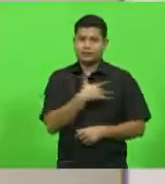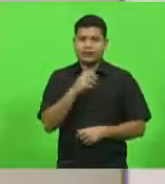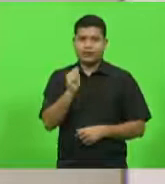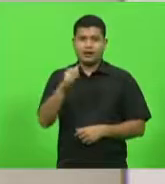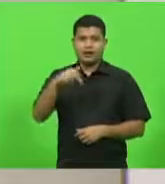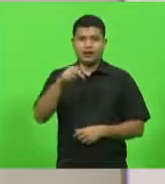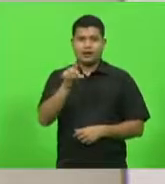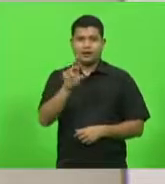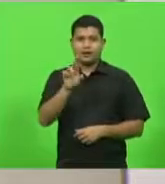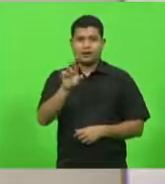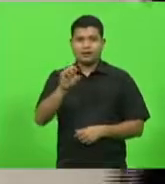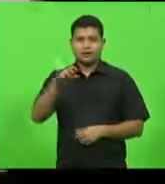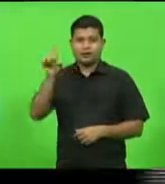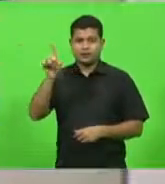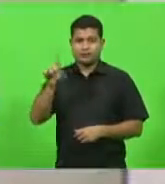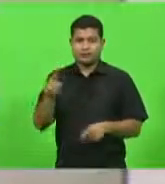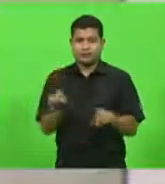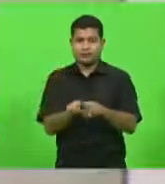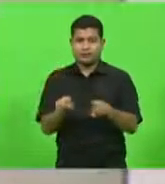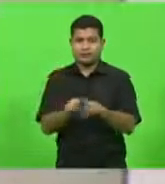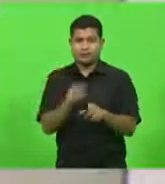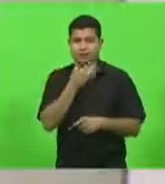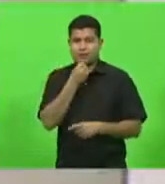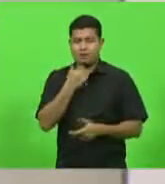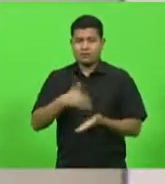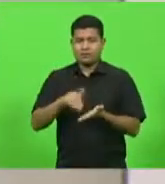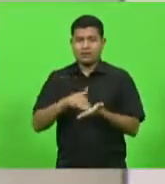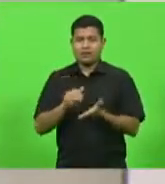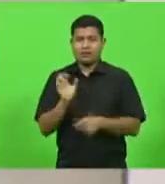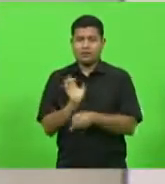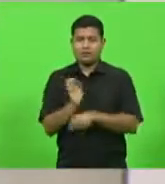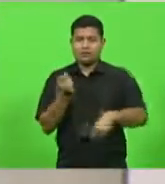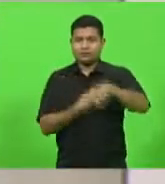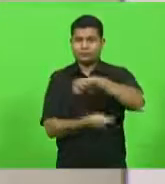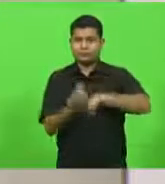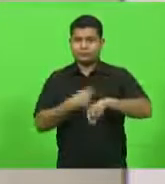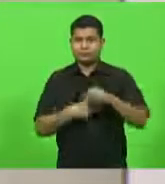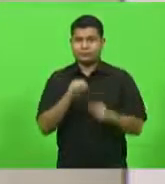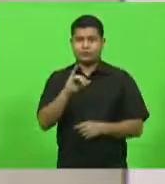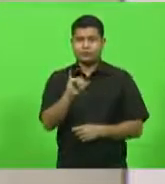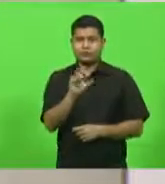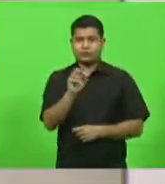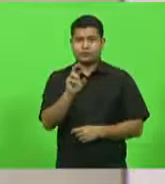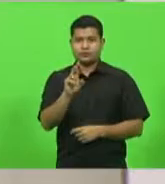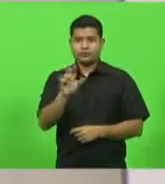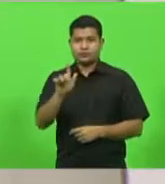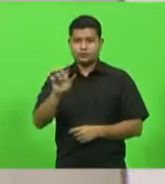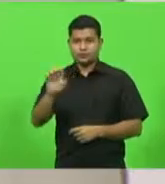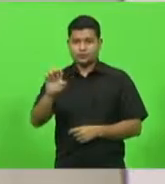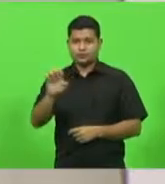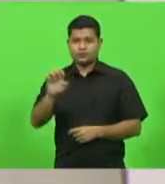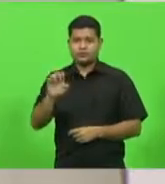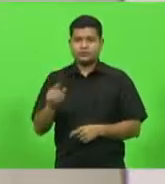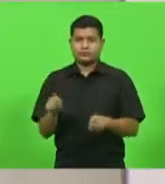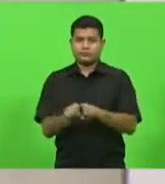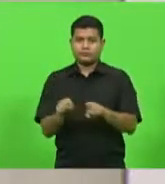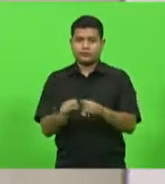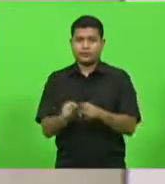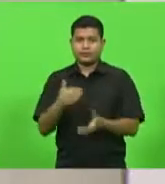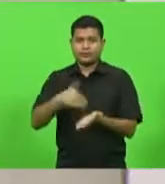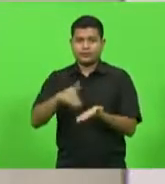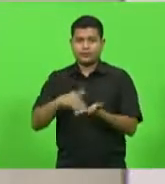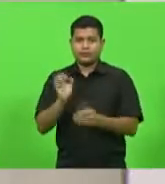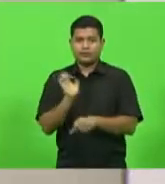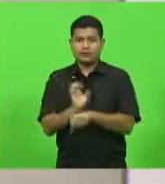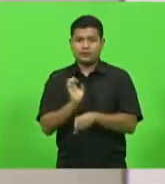Ribeiro. Excelentíssimo senhor secretário de Estado da Administração, Jorge Eduardo Tasca. Excelentíssimo senhor secretário de Estado